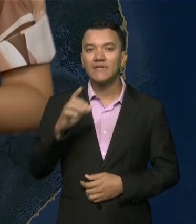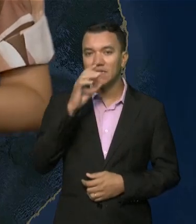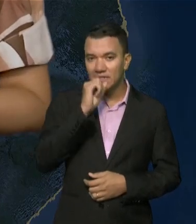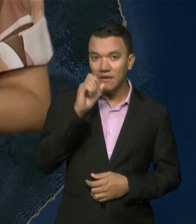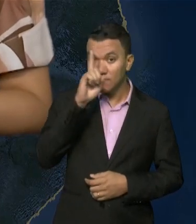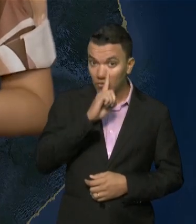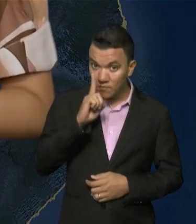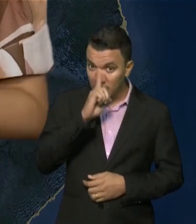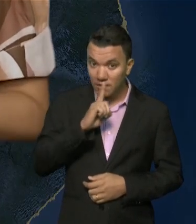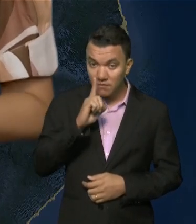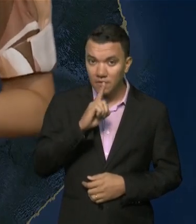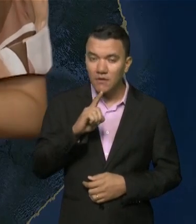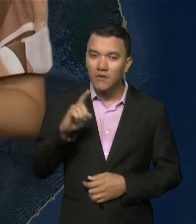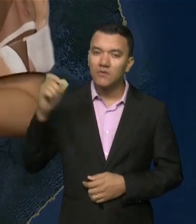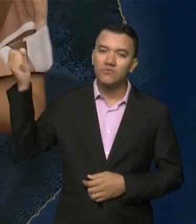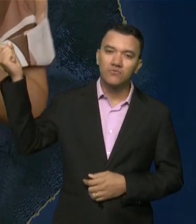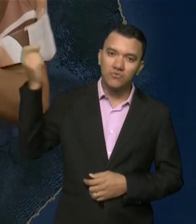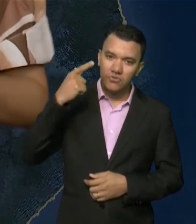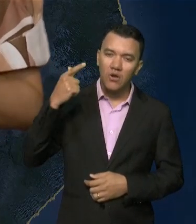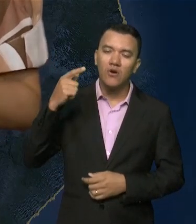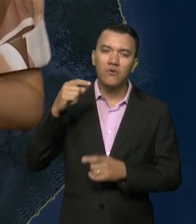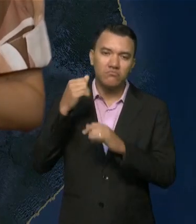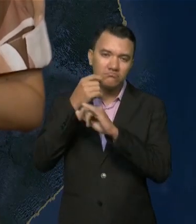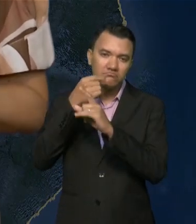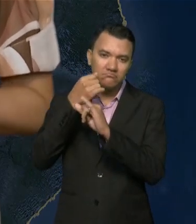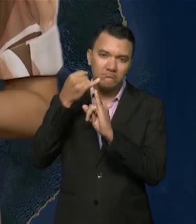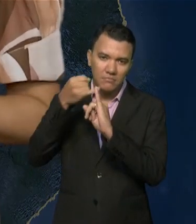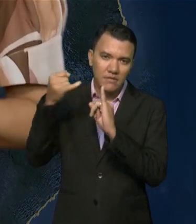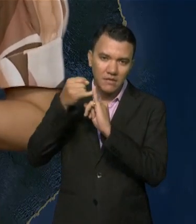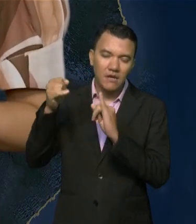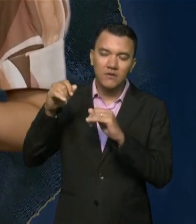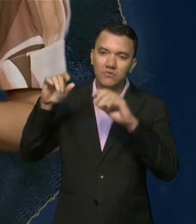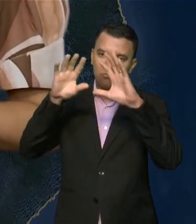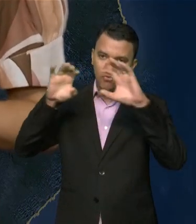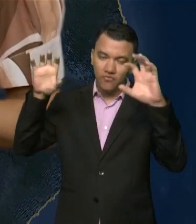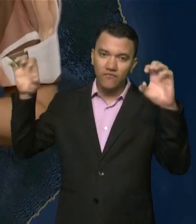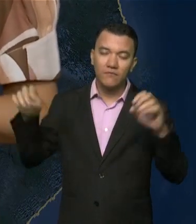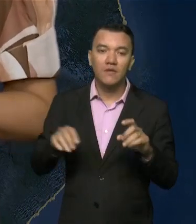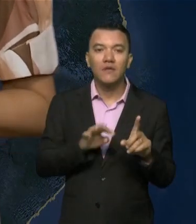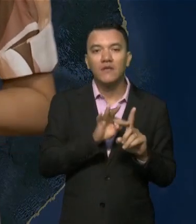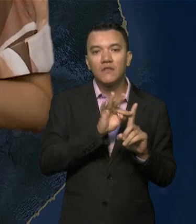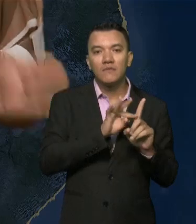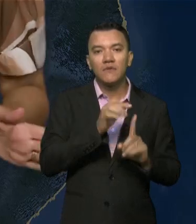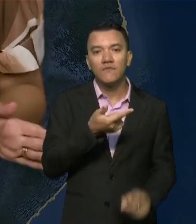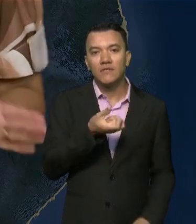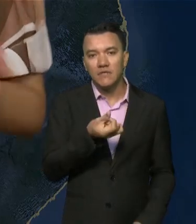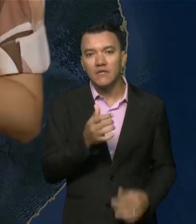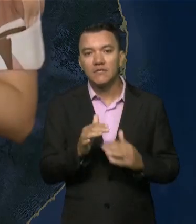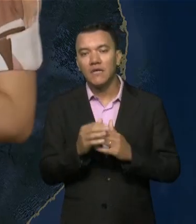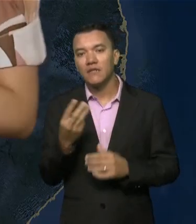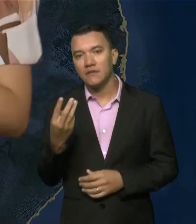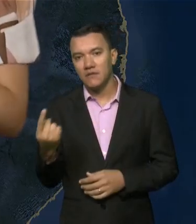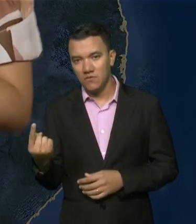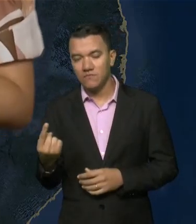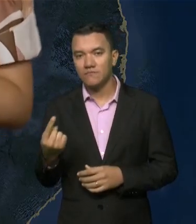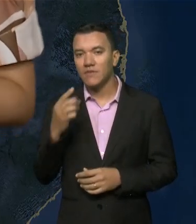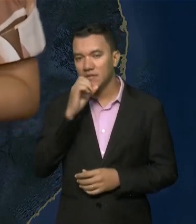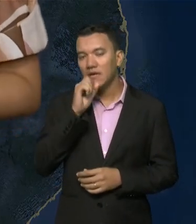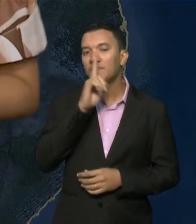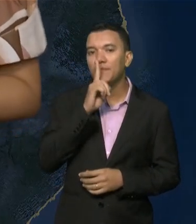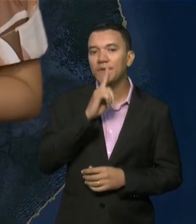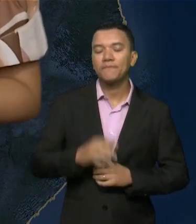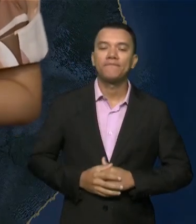fim de semana deve ser de sol entre nuvens. Os termômetros variam entre 26 e chegam até os 31 graus, tanto no sábado quanto no